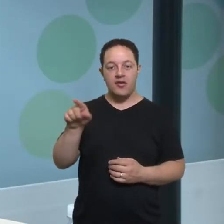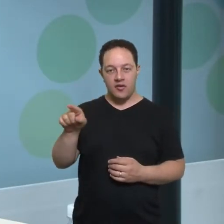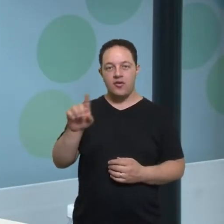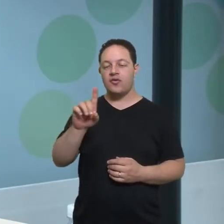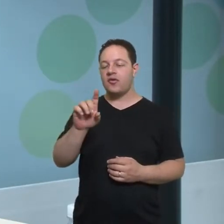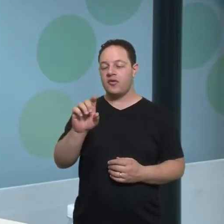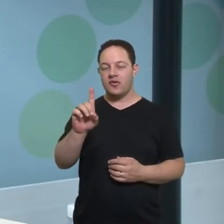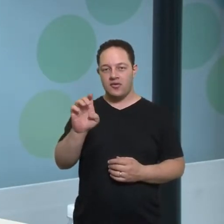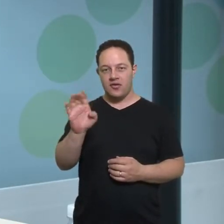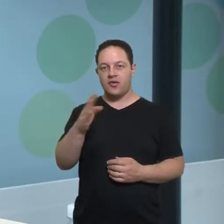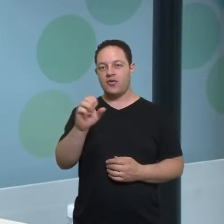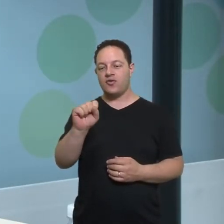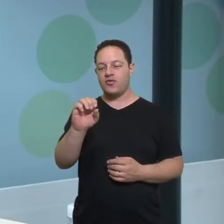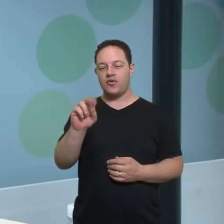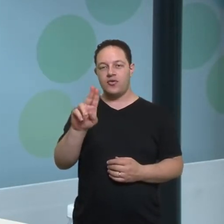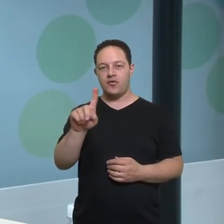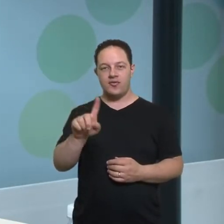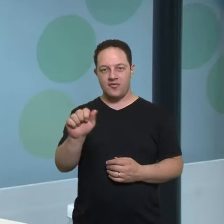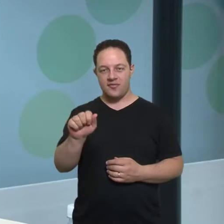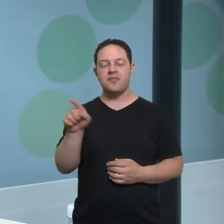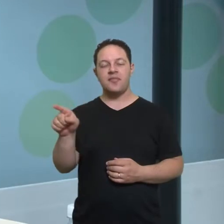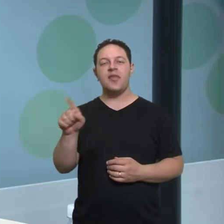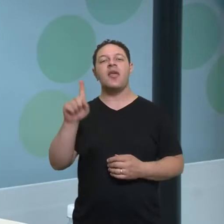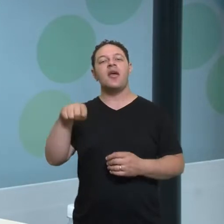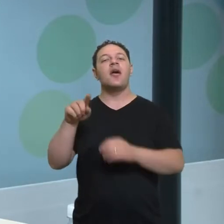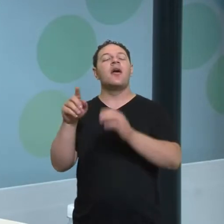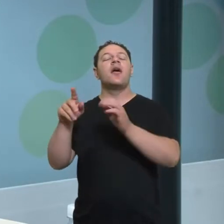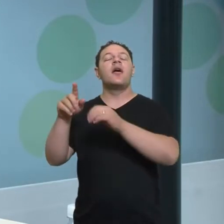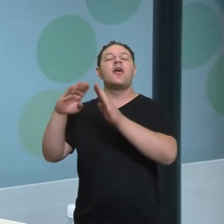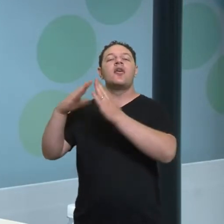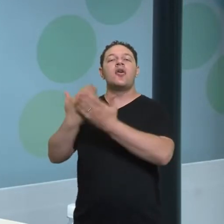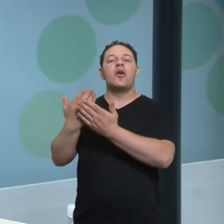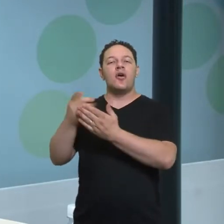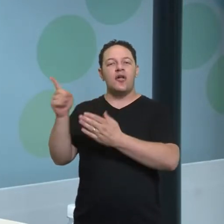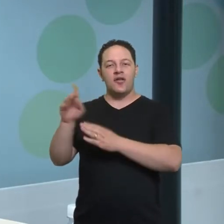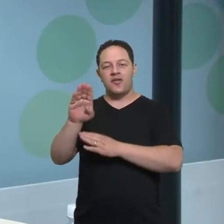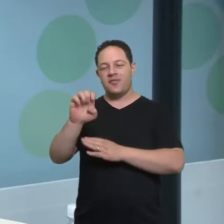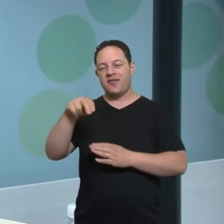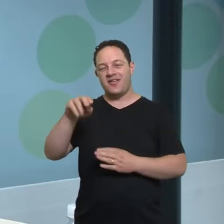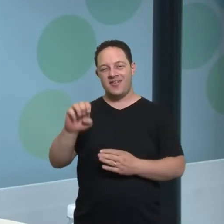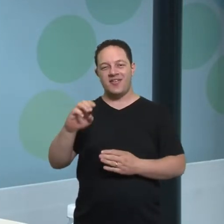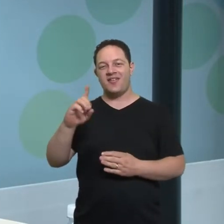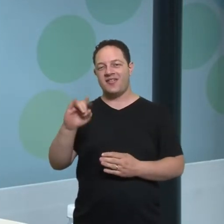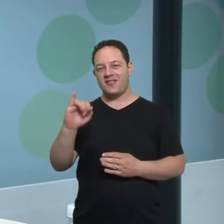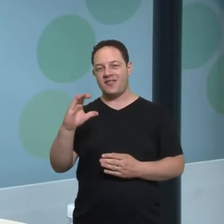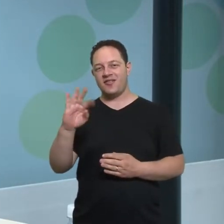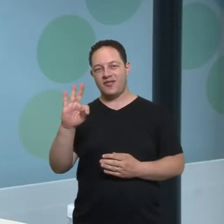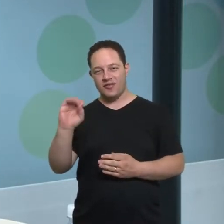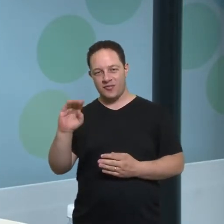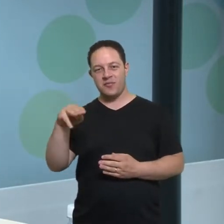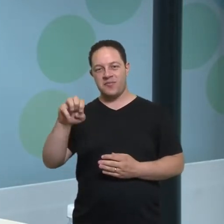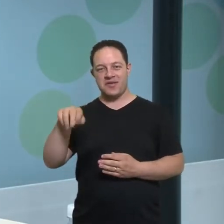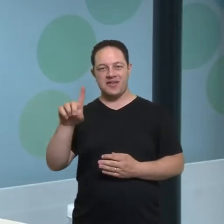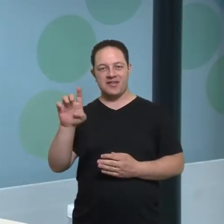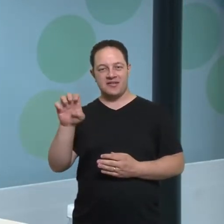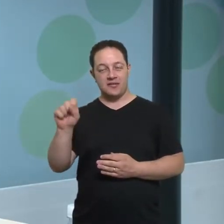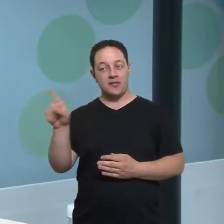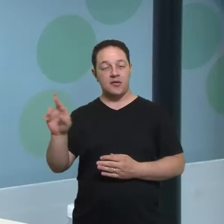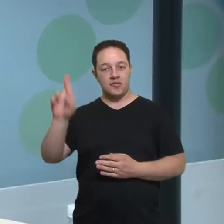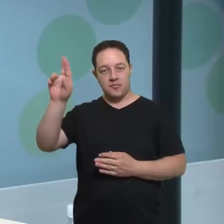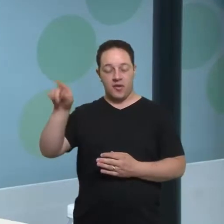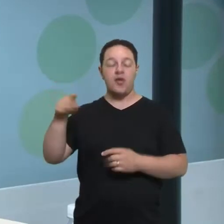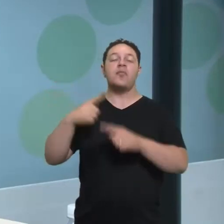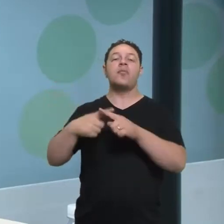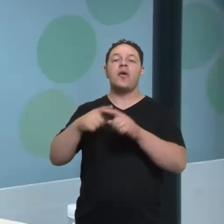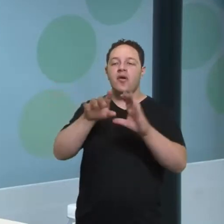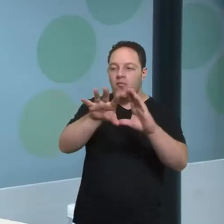Professor Daniel de Souza Silva A gestão da Escola Benedito Mendes na por ter